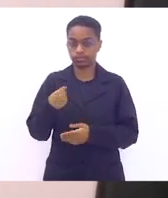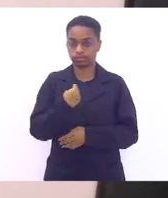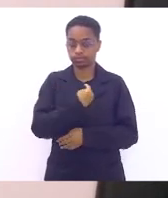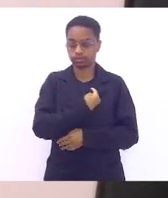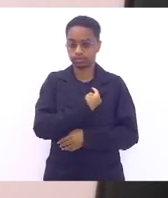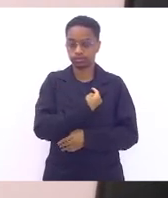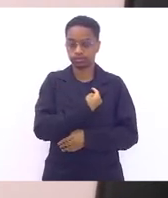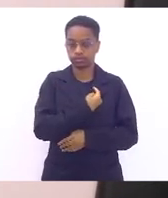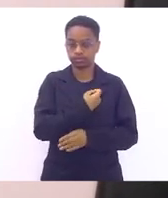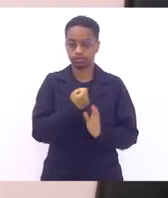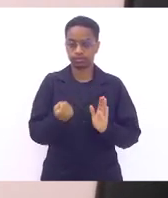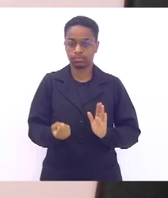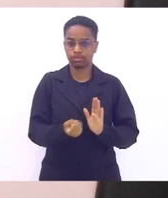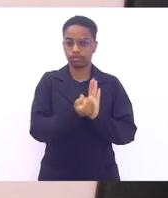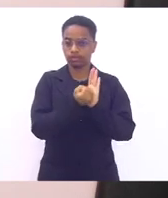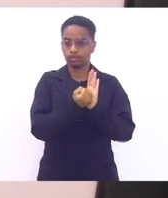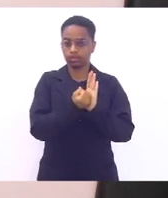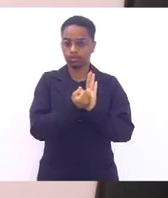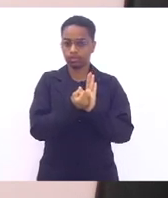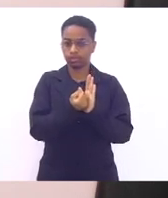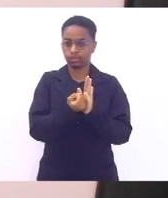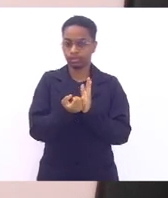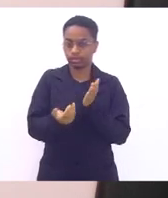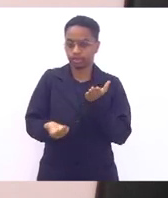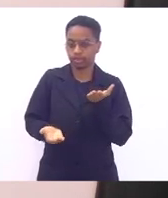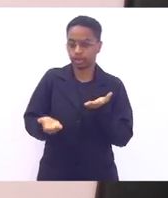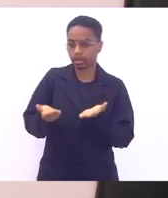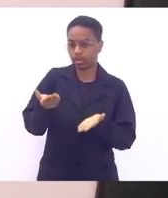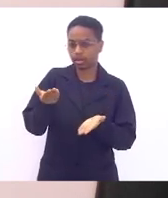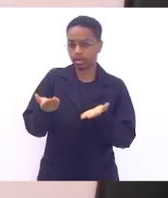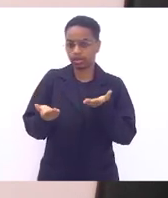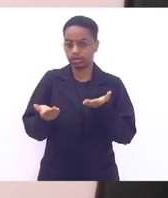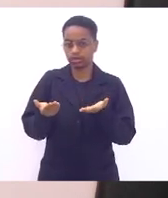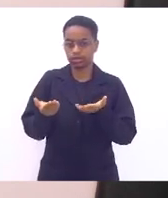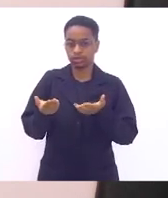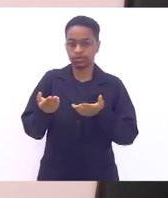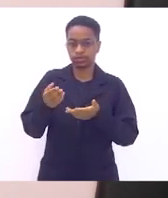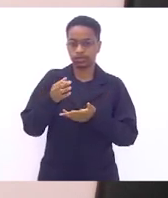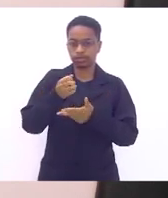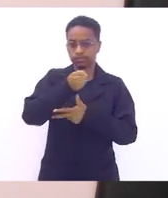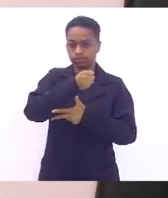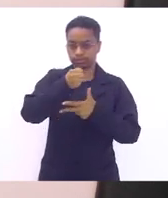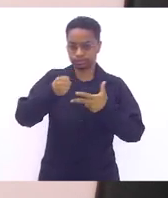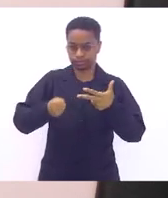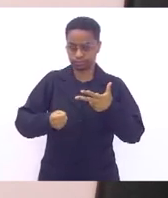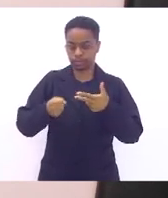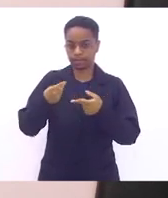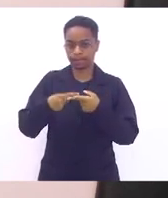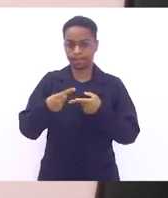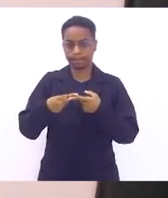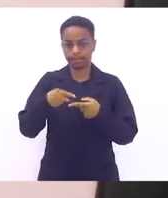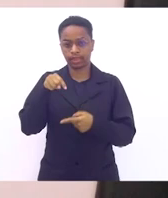simboliza um equilíbrio entre os poderes. Aqui estão 3 poderes